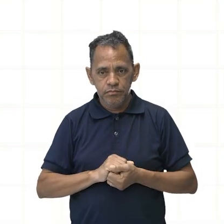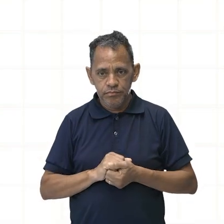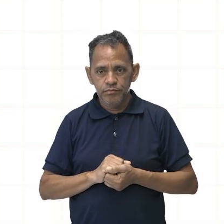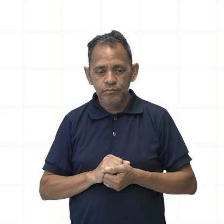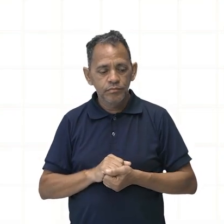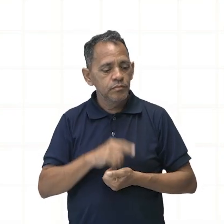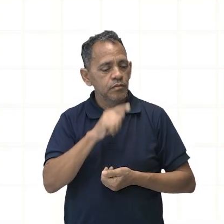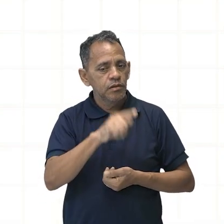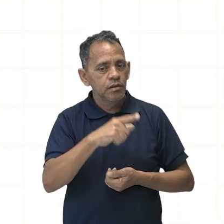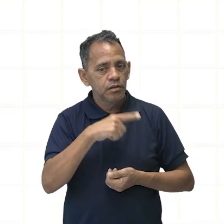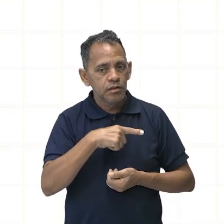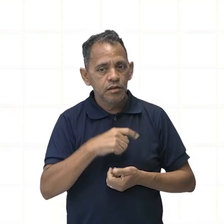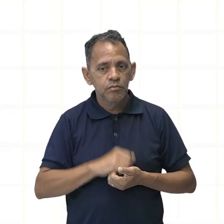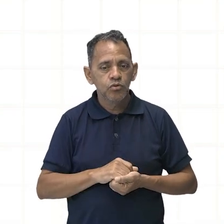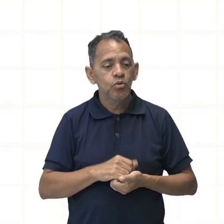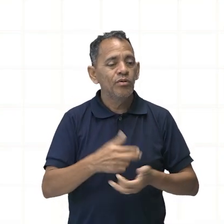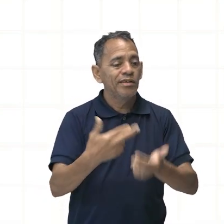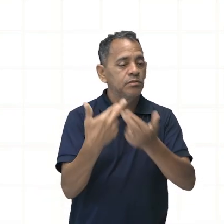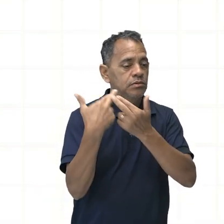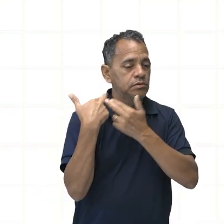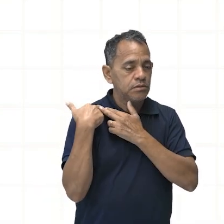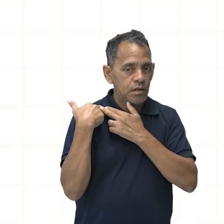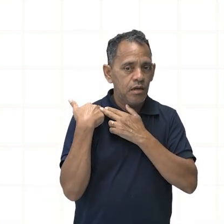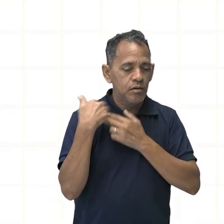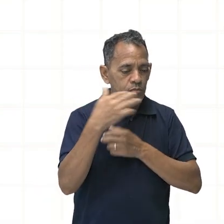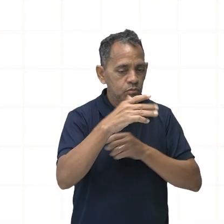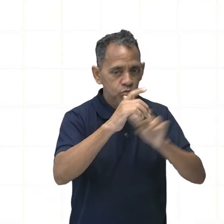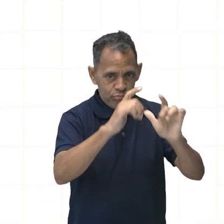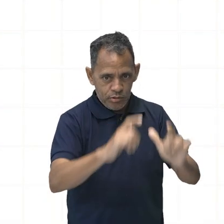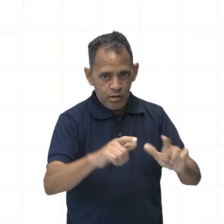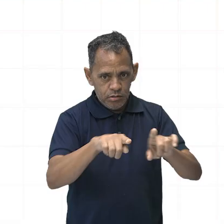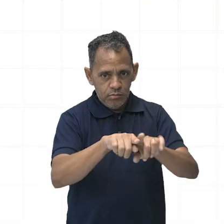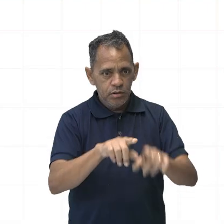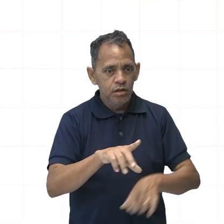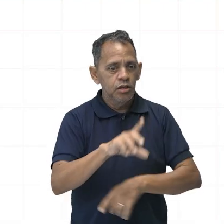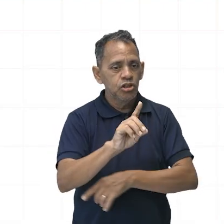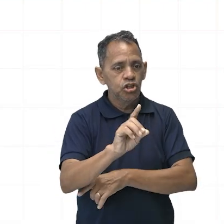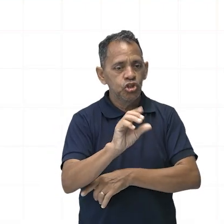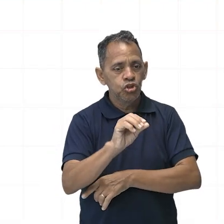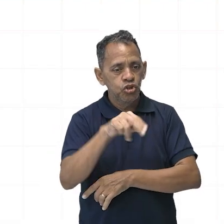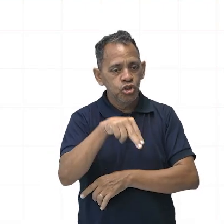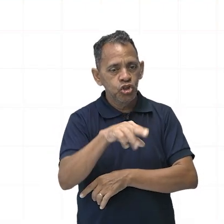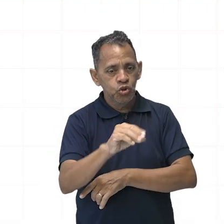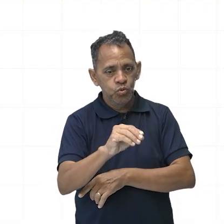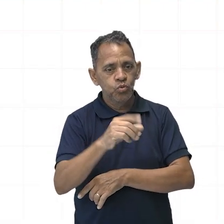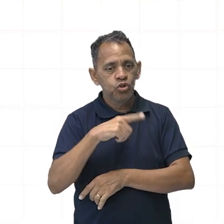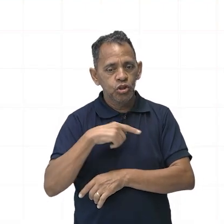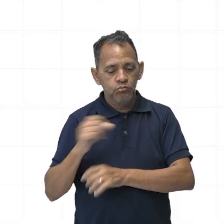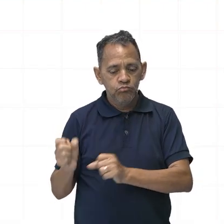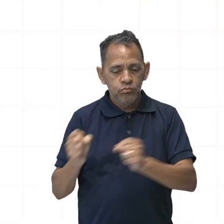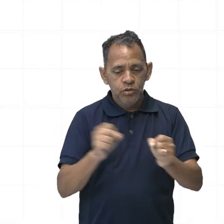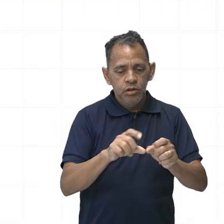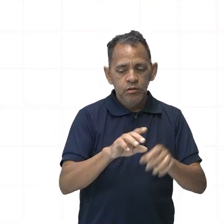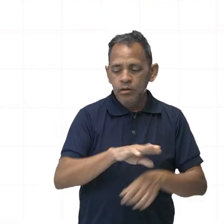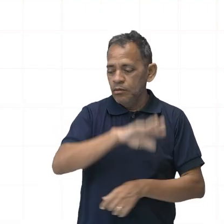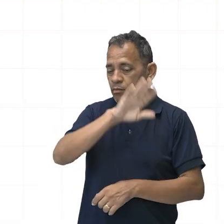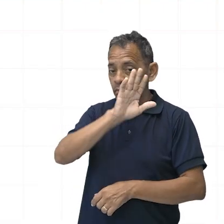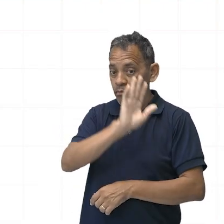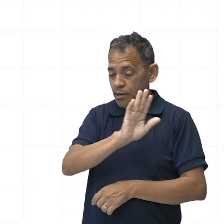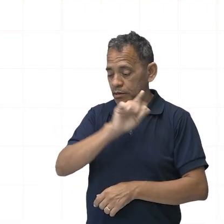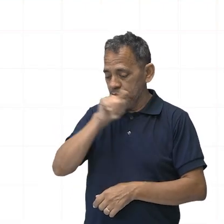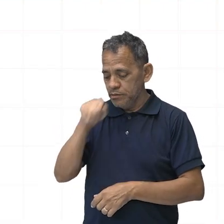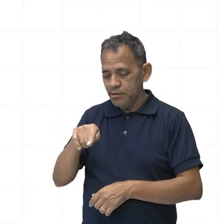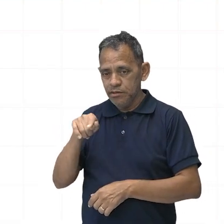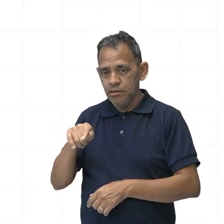temos ali o que é o dono, que tem, e que a gente pode colocar que tem um certo poder, mas, de outro lado, nós teremos quem?